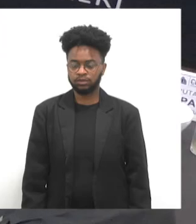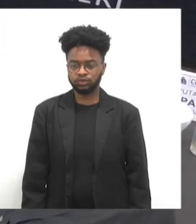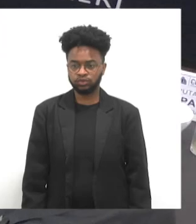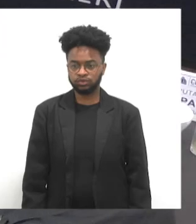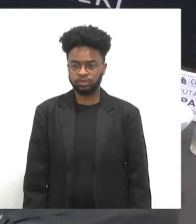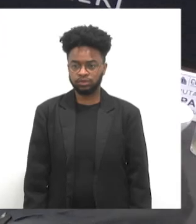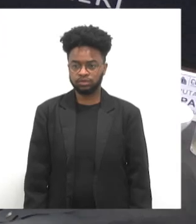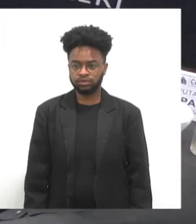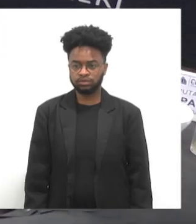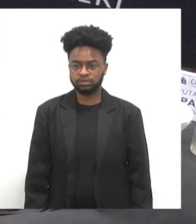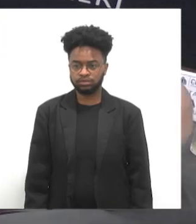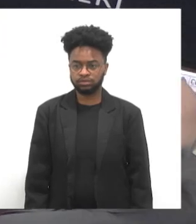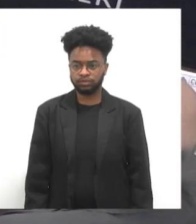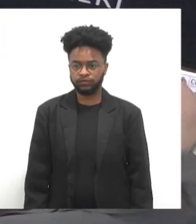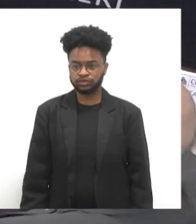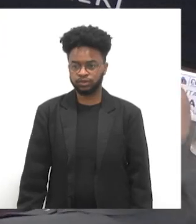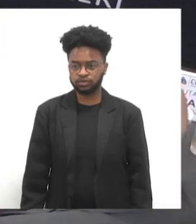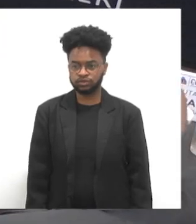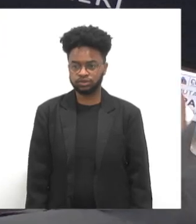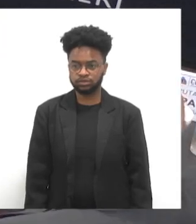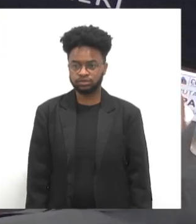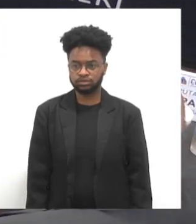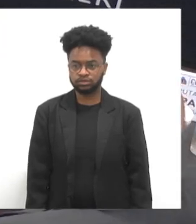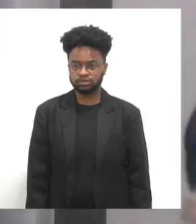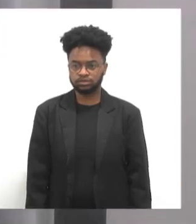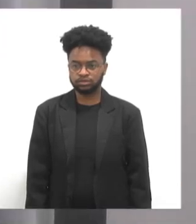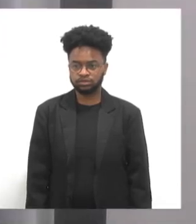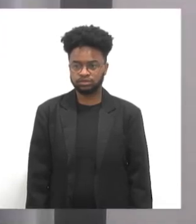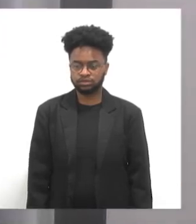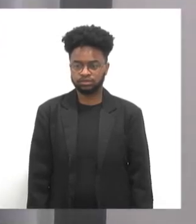Perfeito. Então, voltando aqui,